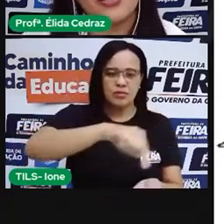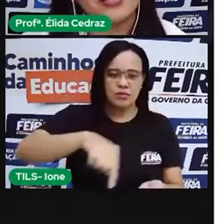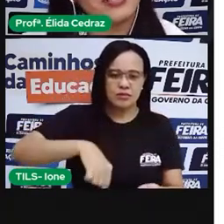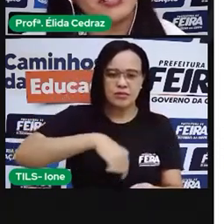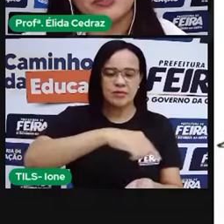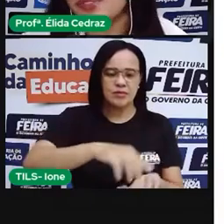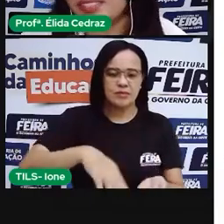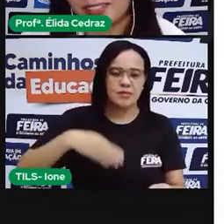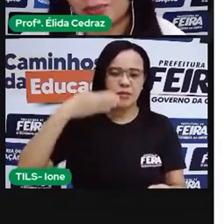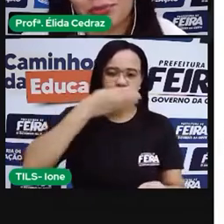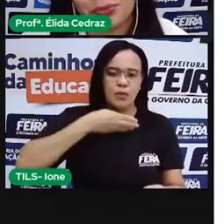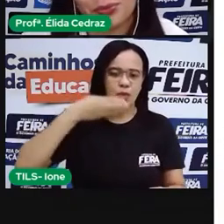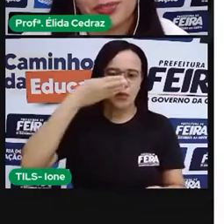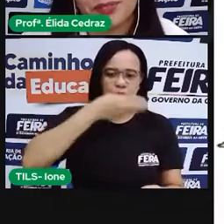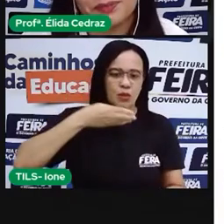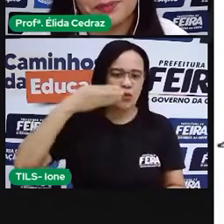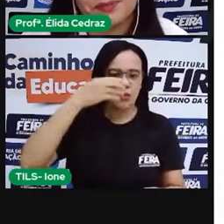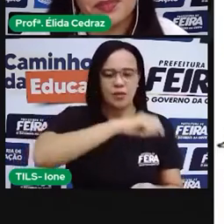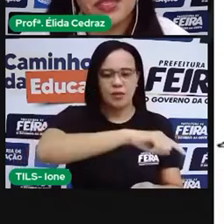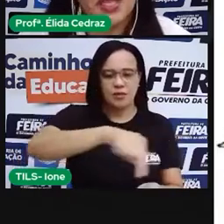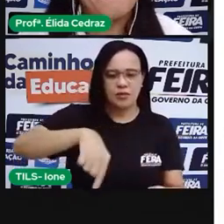vai rodando, dando flor.